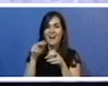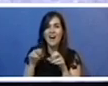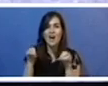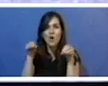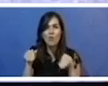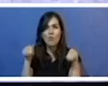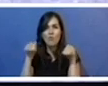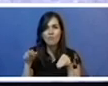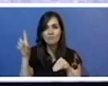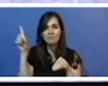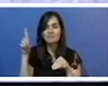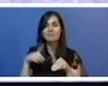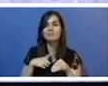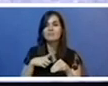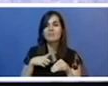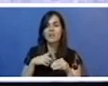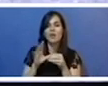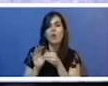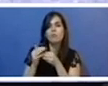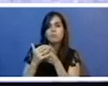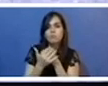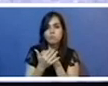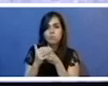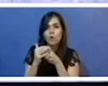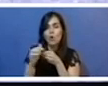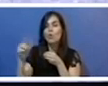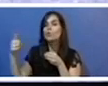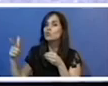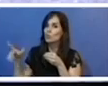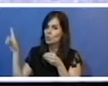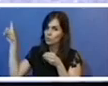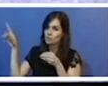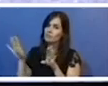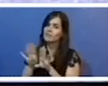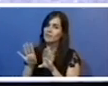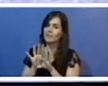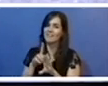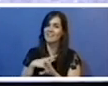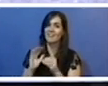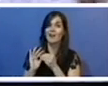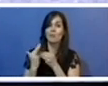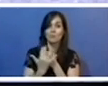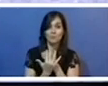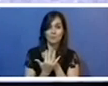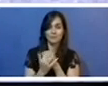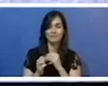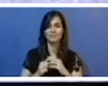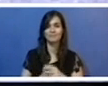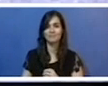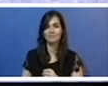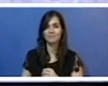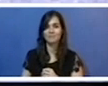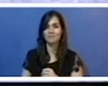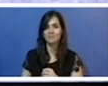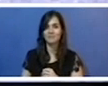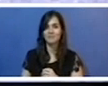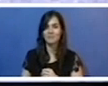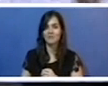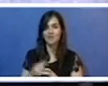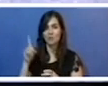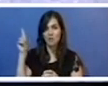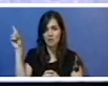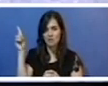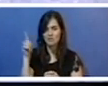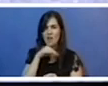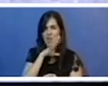tem a bolsa do canguru, mas todos esses 4 animais têm essa bolsa. Bom, na América, vamos começar pela cuíca. A cuíca